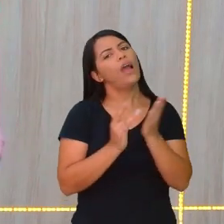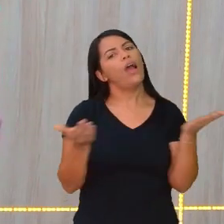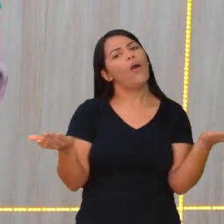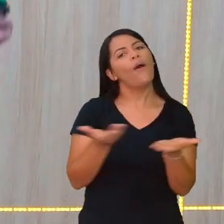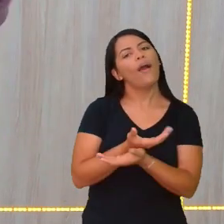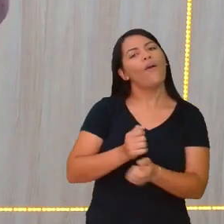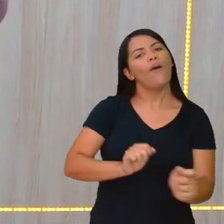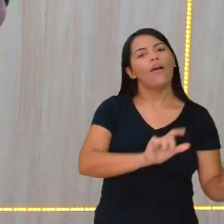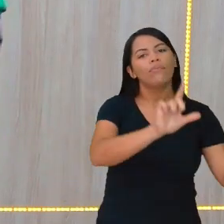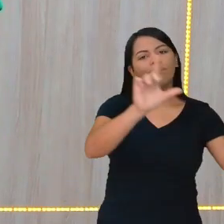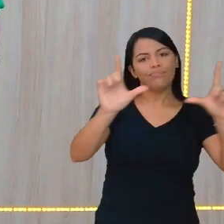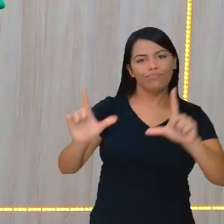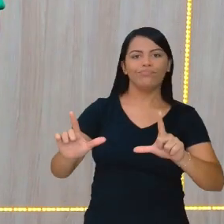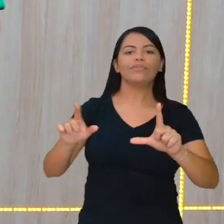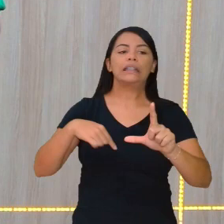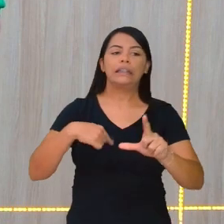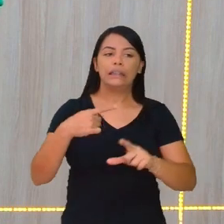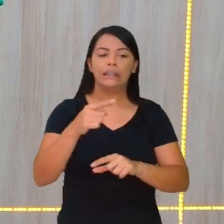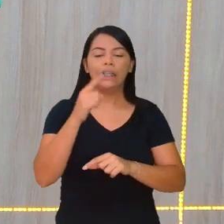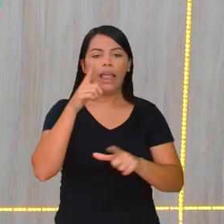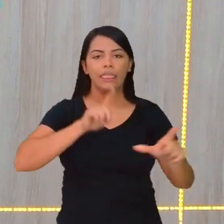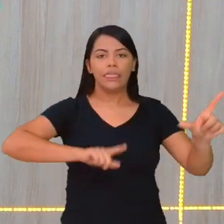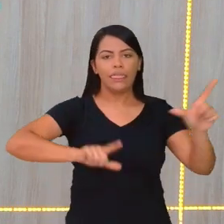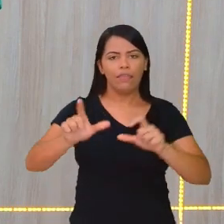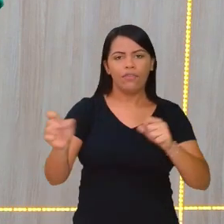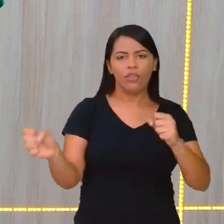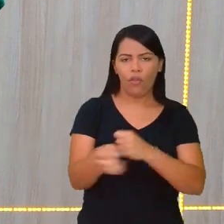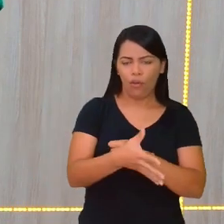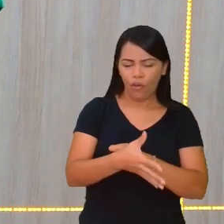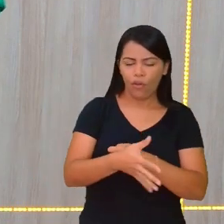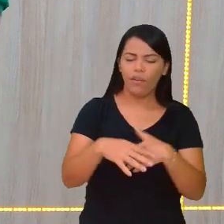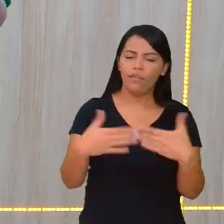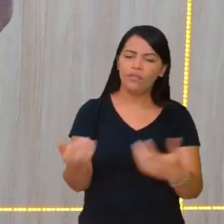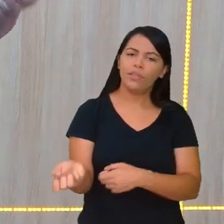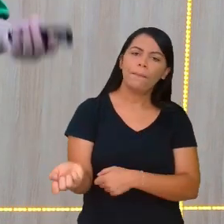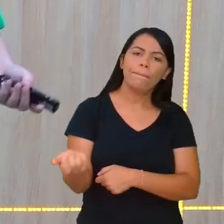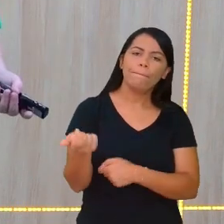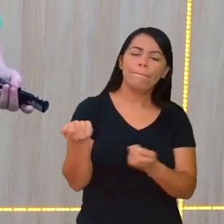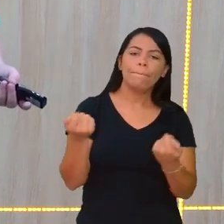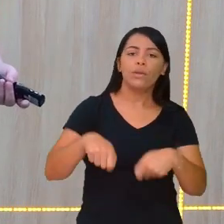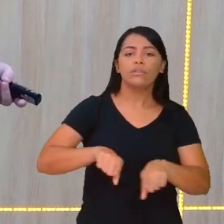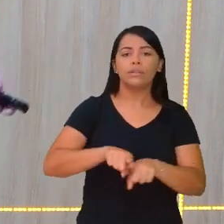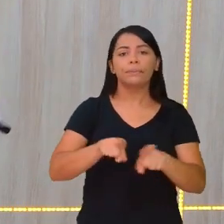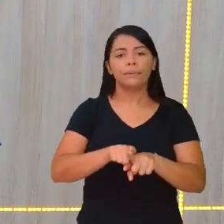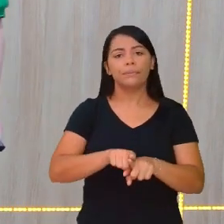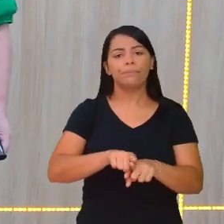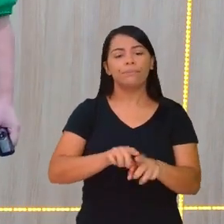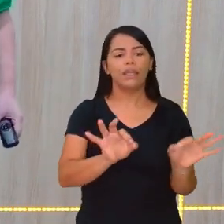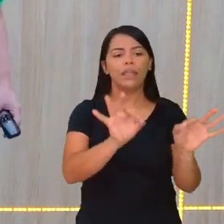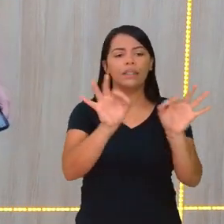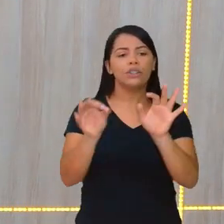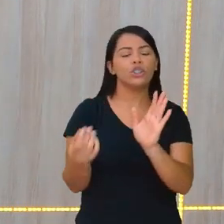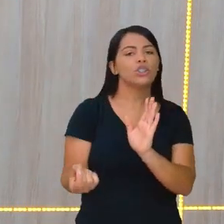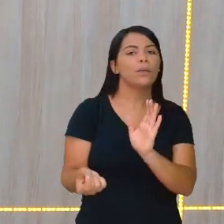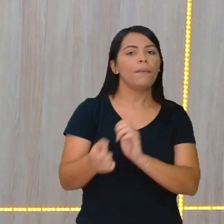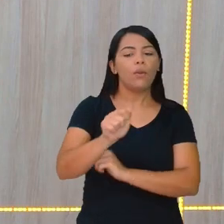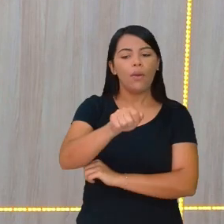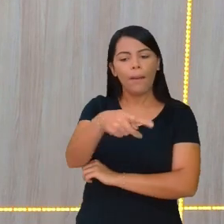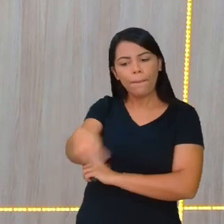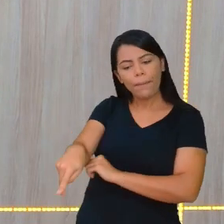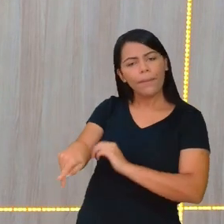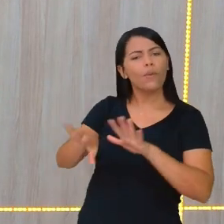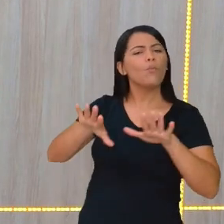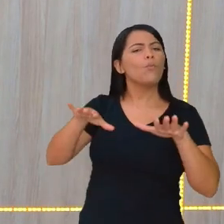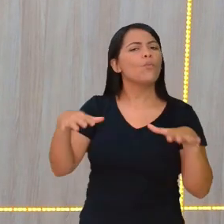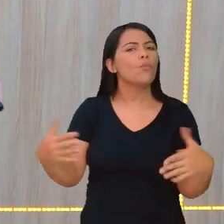televisão, no canal, na TV Nova, e você pode acompanhar pelo aplicativo. Que aplicativo? O Educa